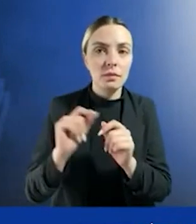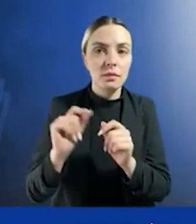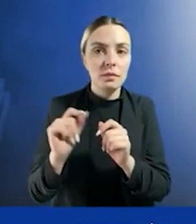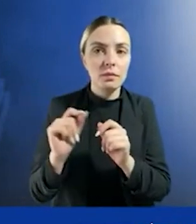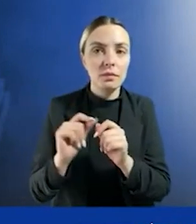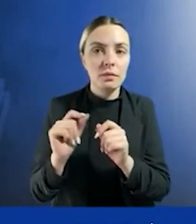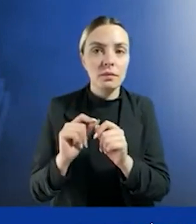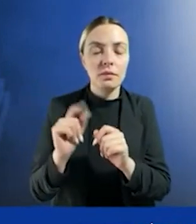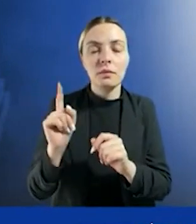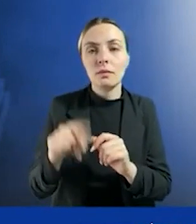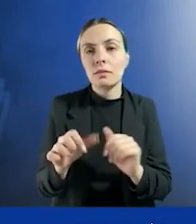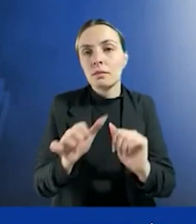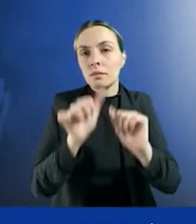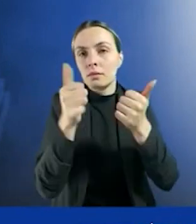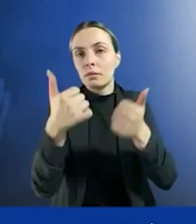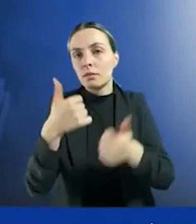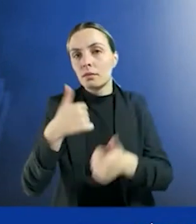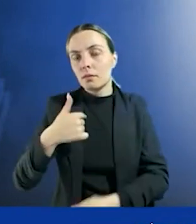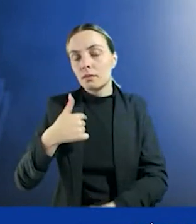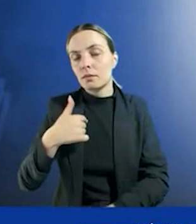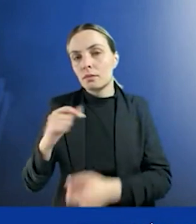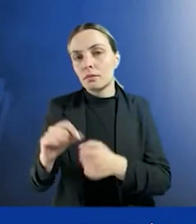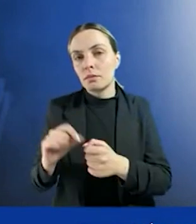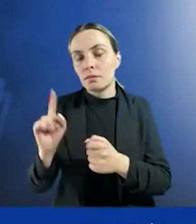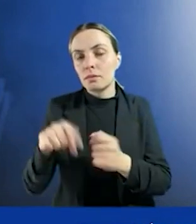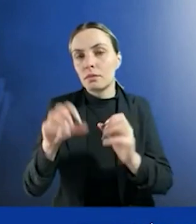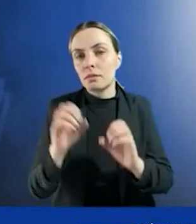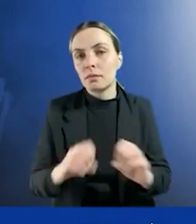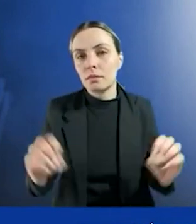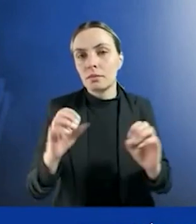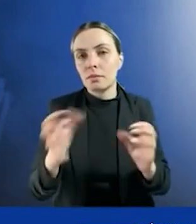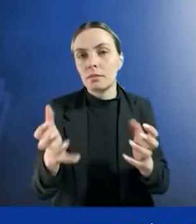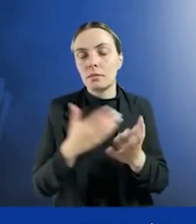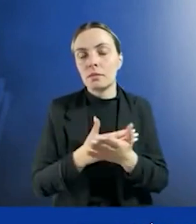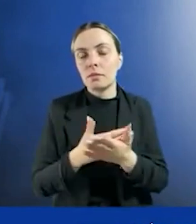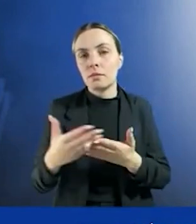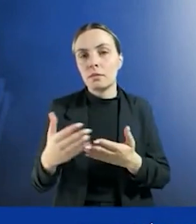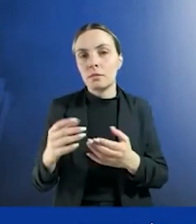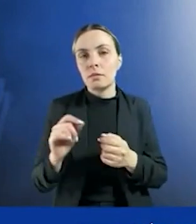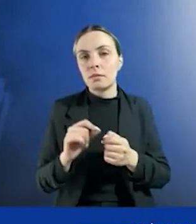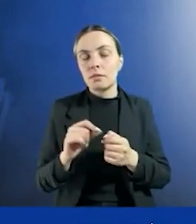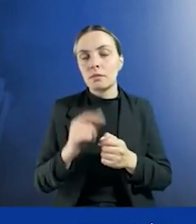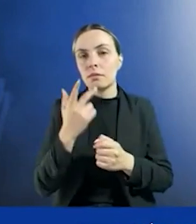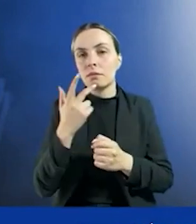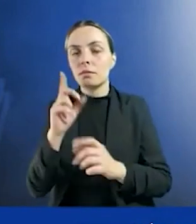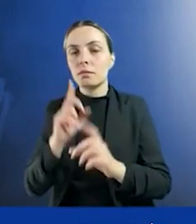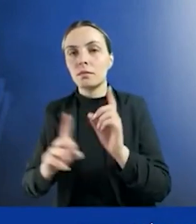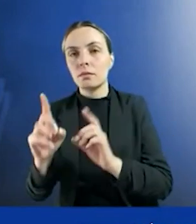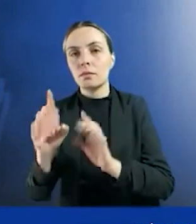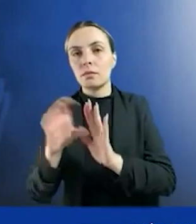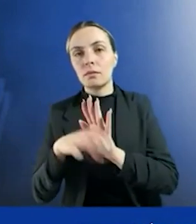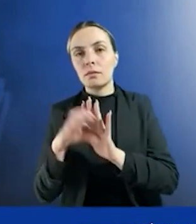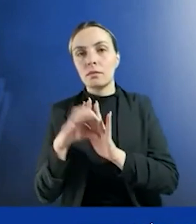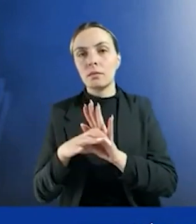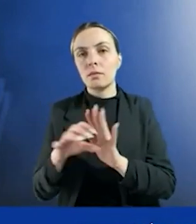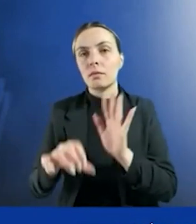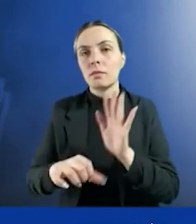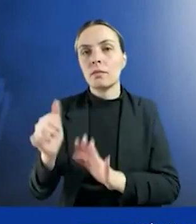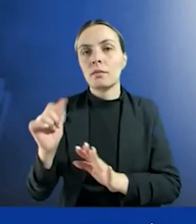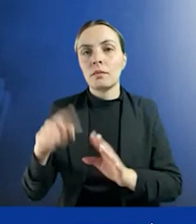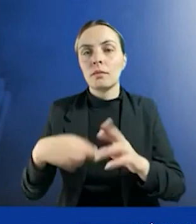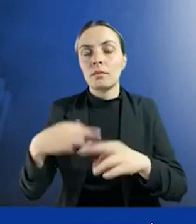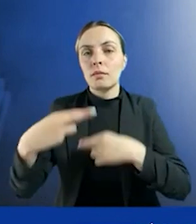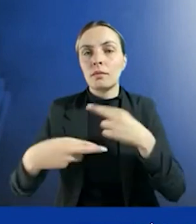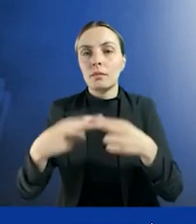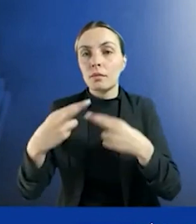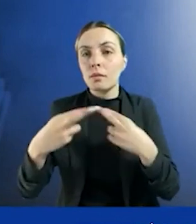faço, o que é excelente. Quero começar aqui com alguns conceitos. O primeiro deles é a Revolução Verde,